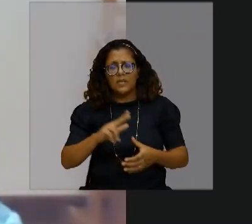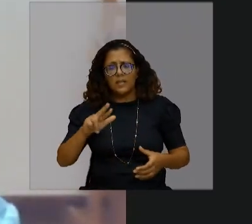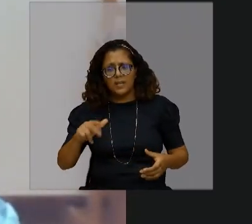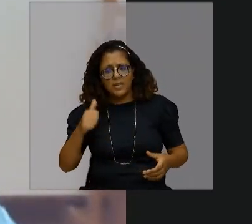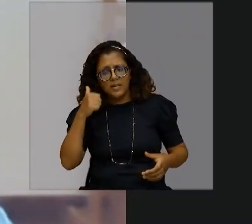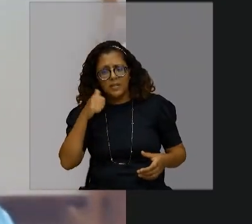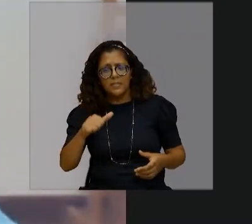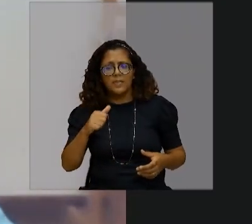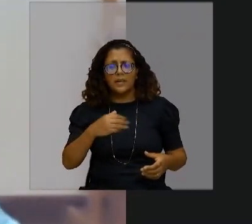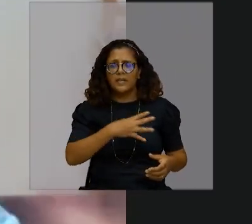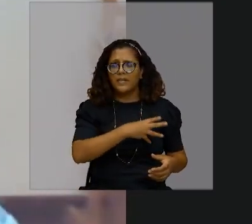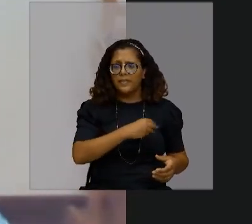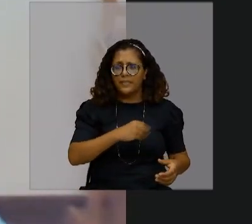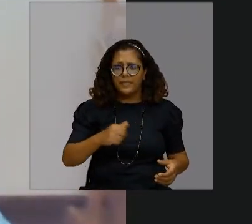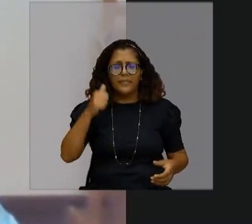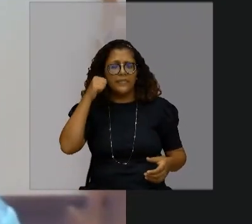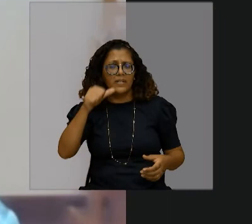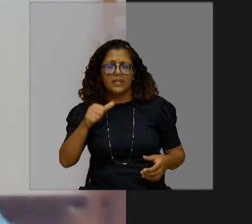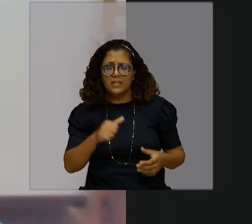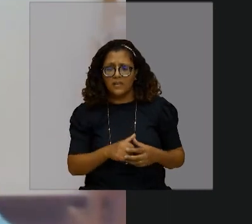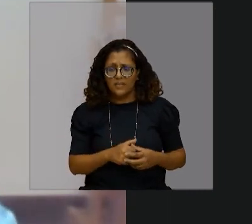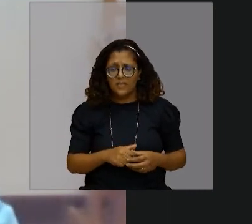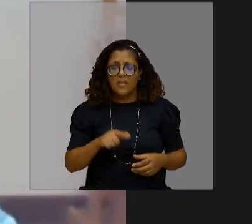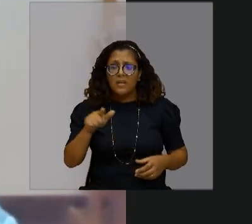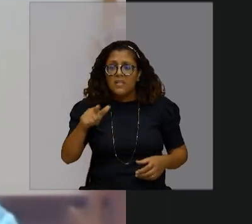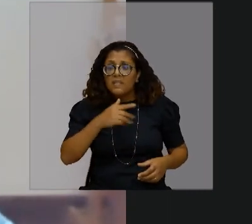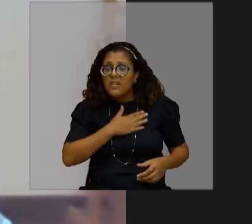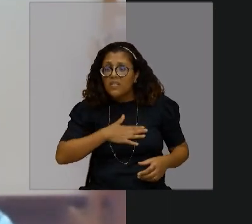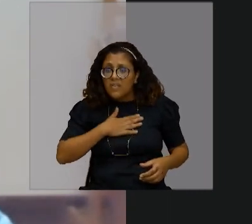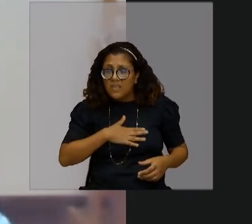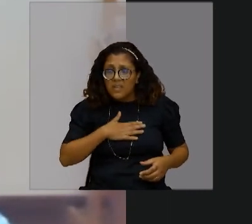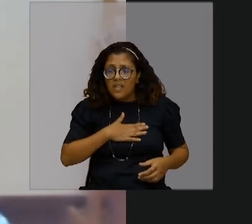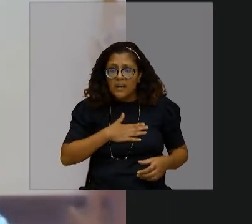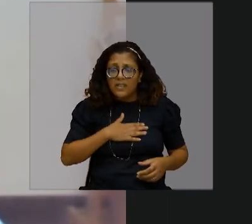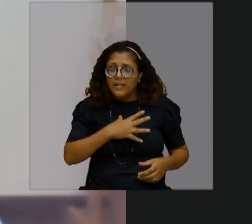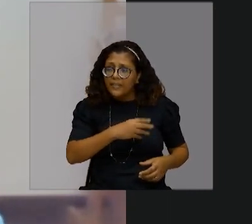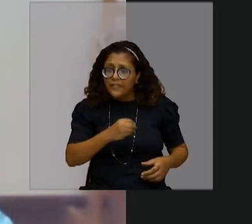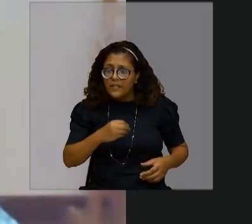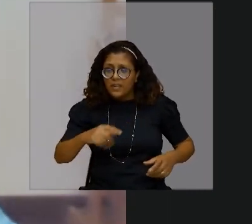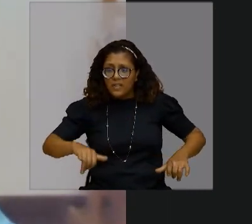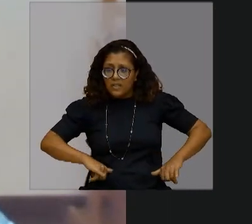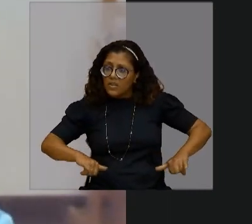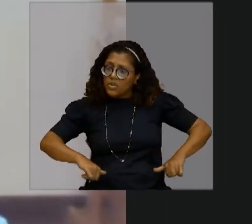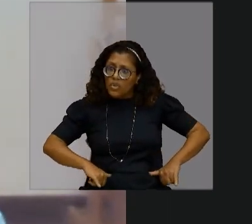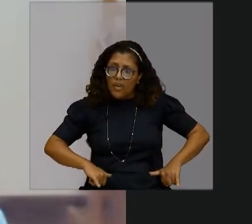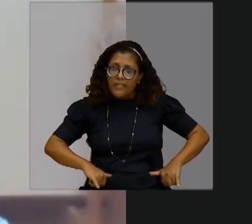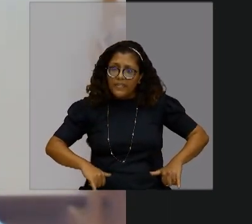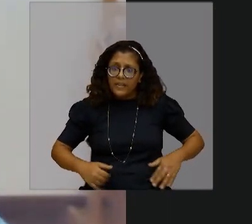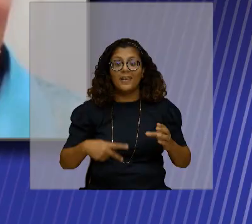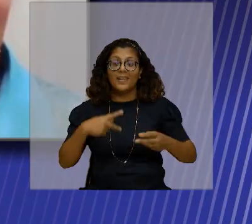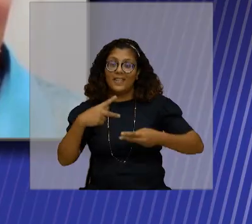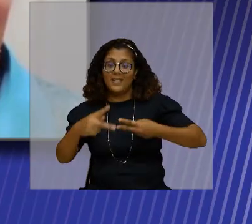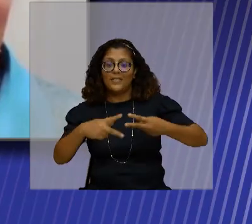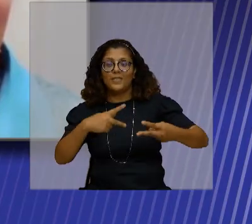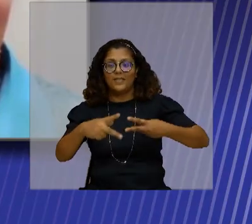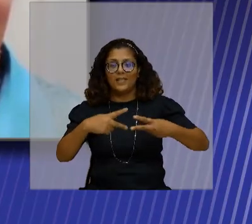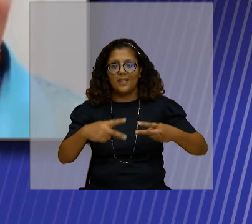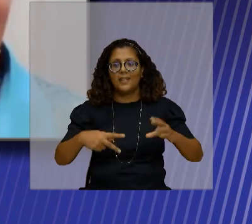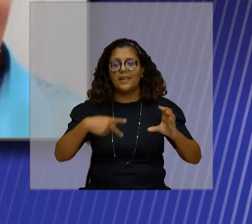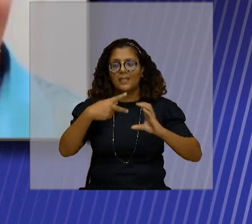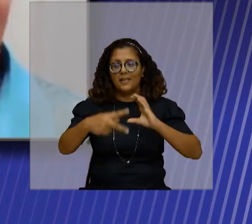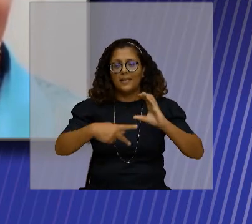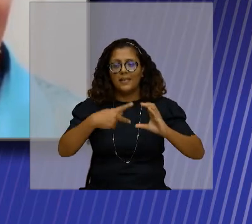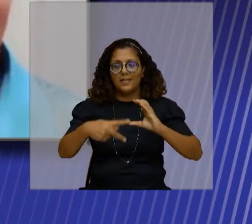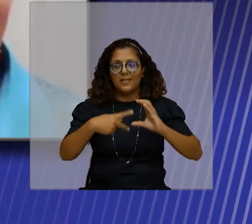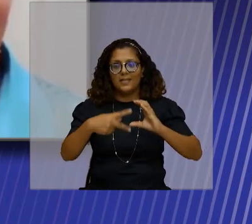maior participação das mulheres na política Para que sejam fortalecidas as políticas públicas ao final